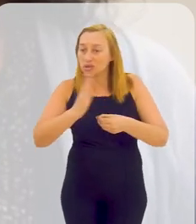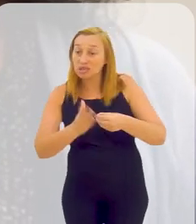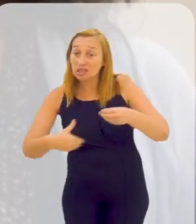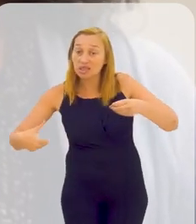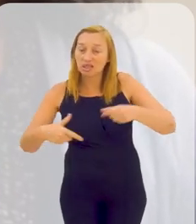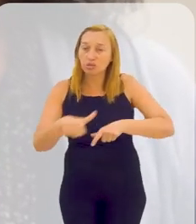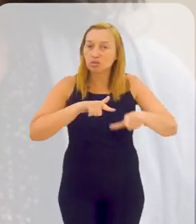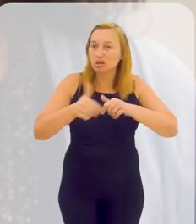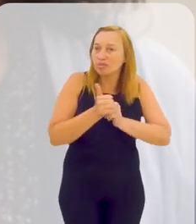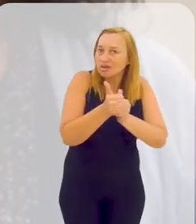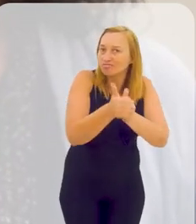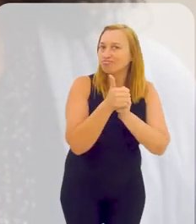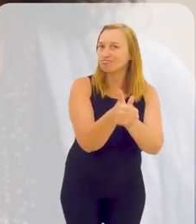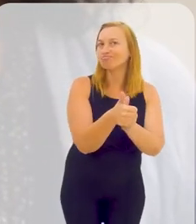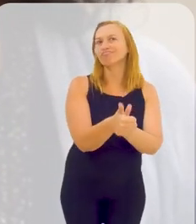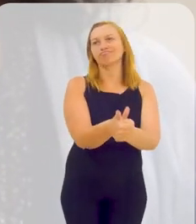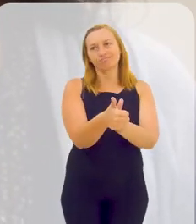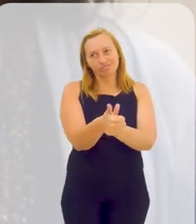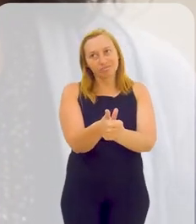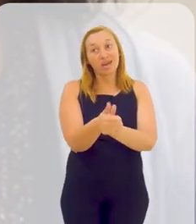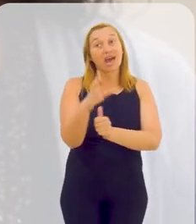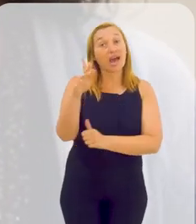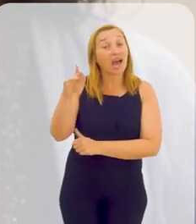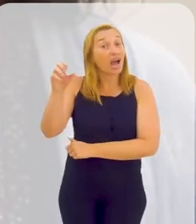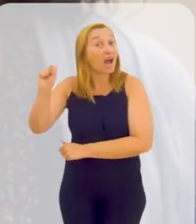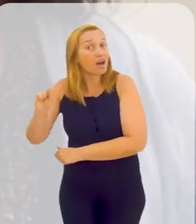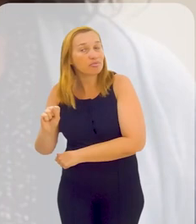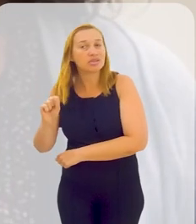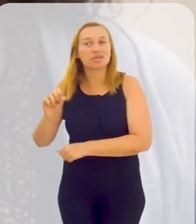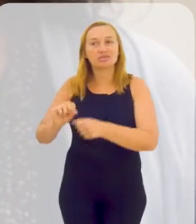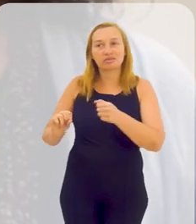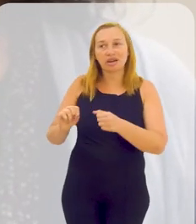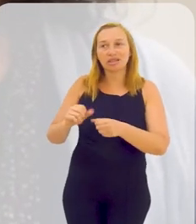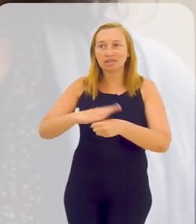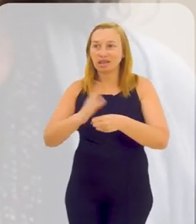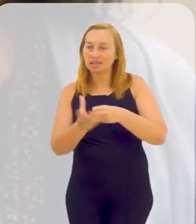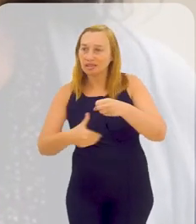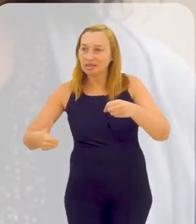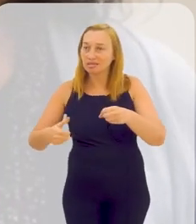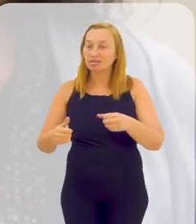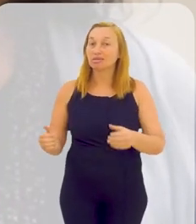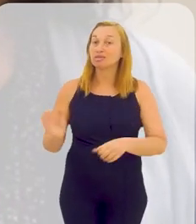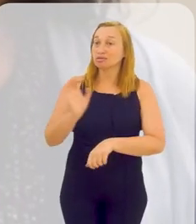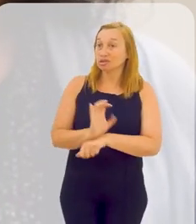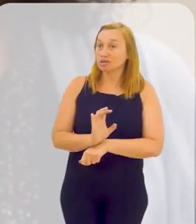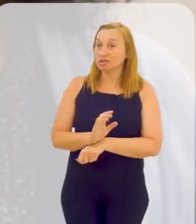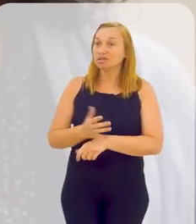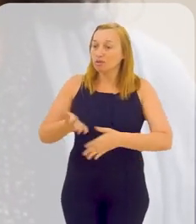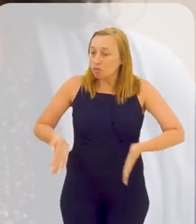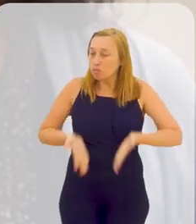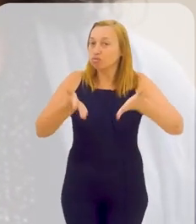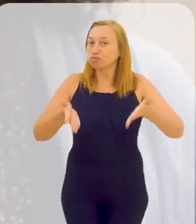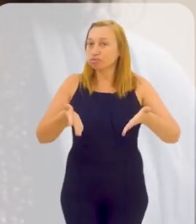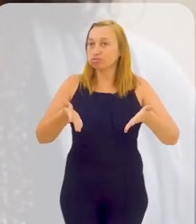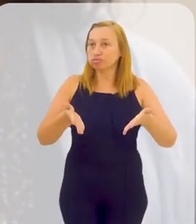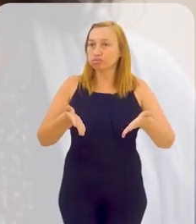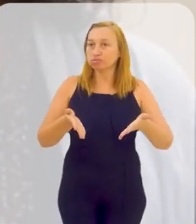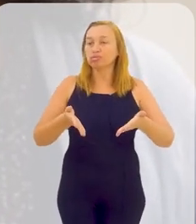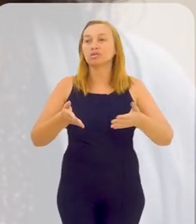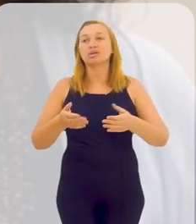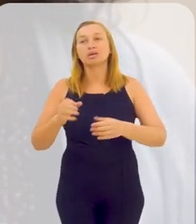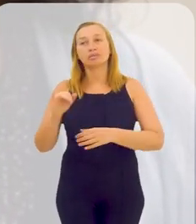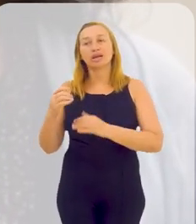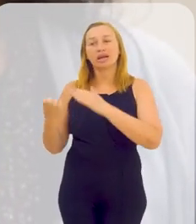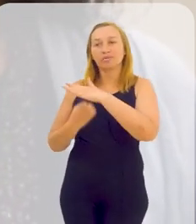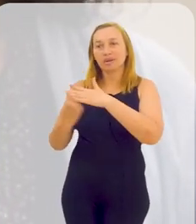saneamento e o trabalho de acompanhamento permanente que a ABS faz da Agenda de Saneamento do Estado e que ganhou impulso com a concessão